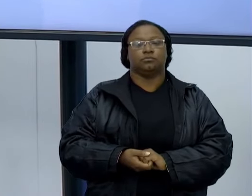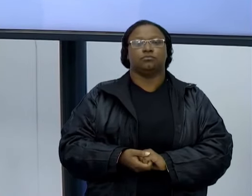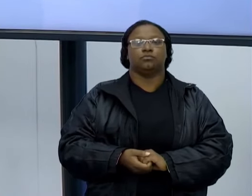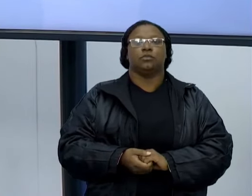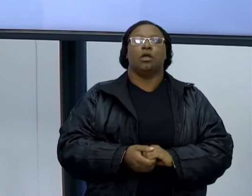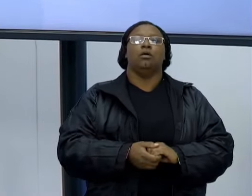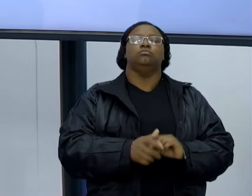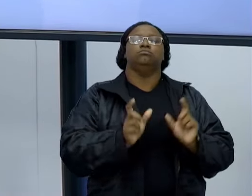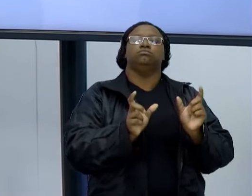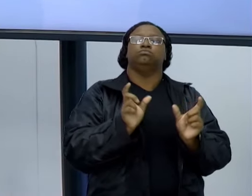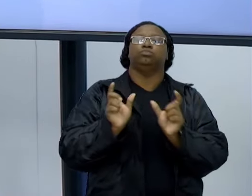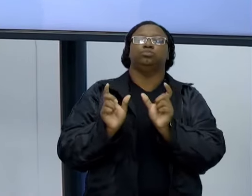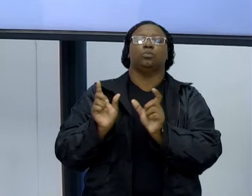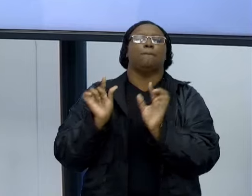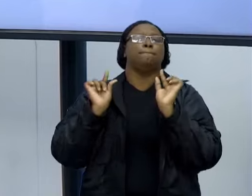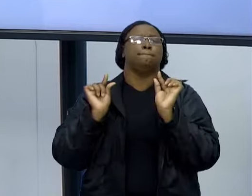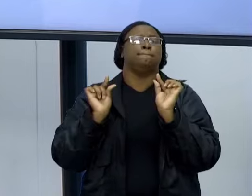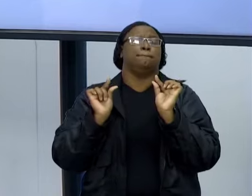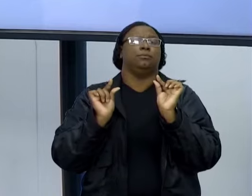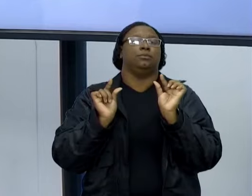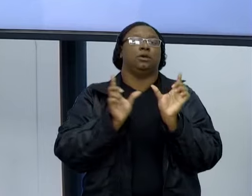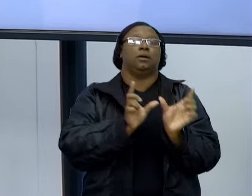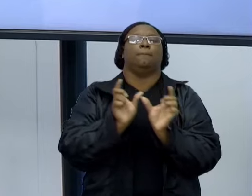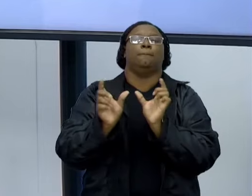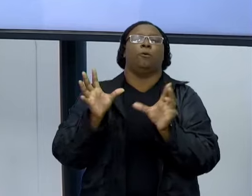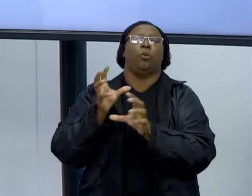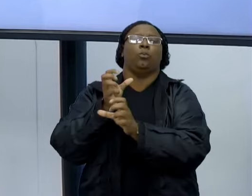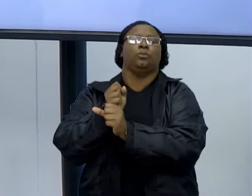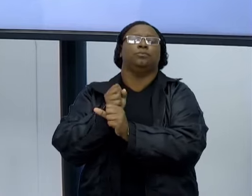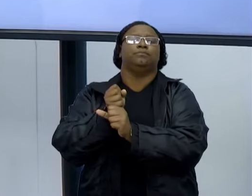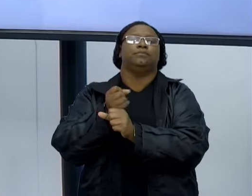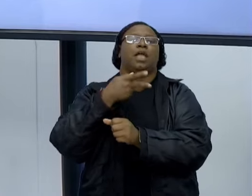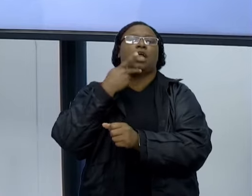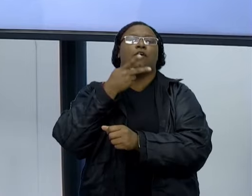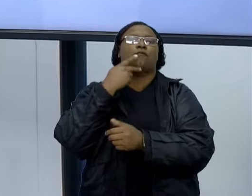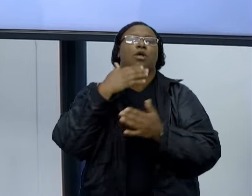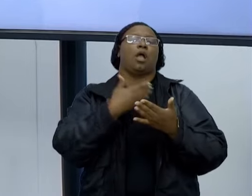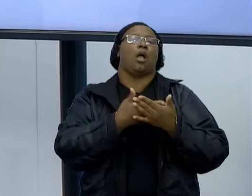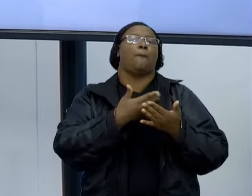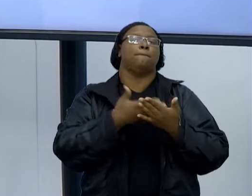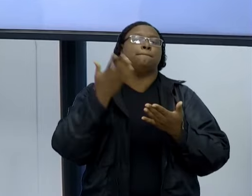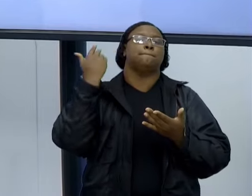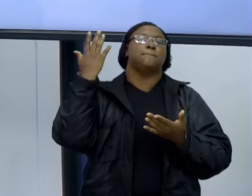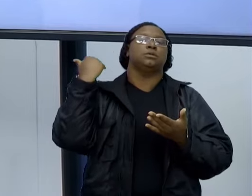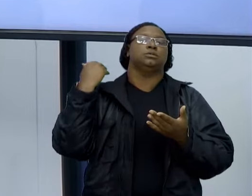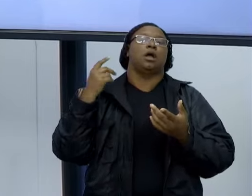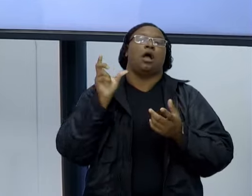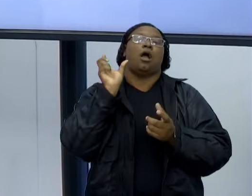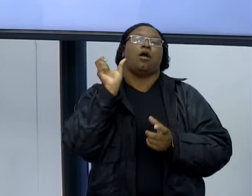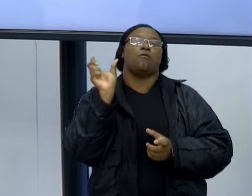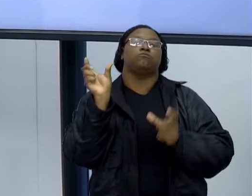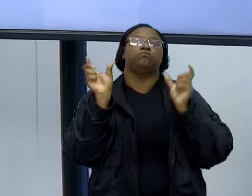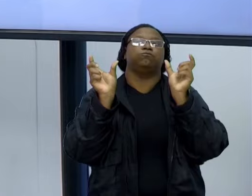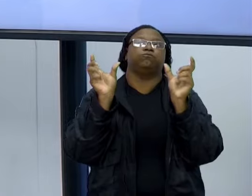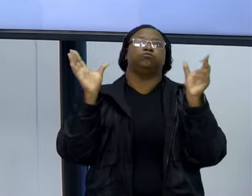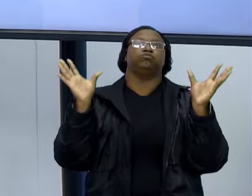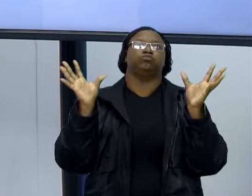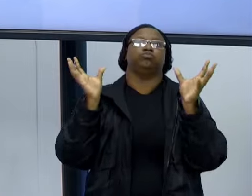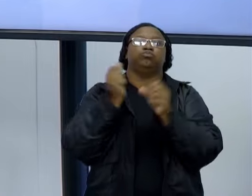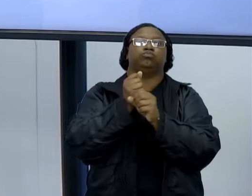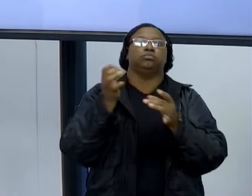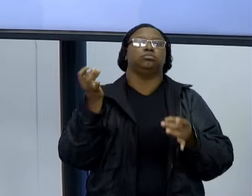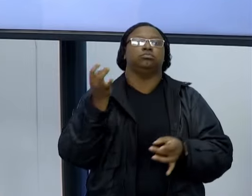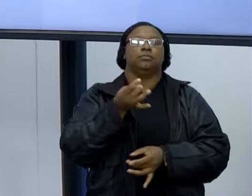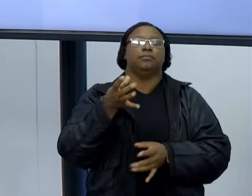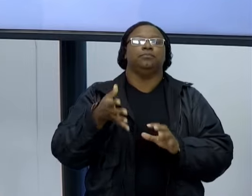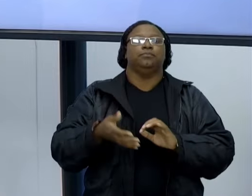conta, mas o mínimo. Eu te falei na aula passada que a gente tem uma fórmula pronta para a gente fazer o cálculo aí, vamos fazer